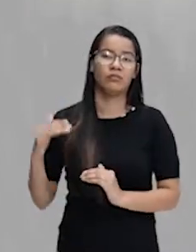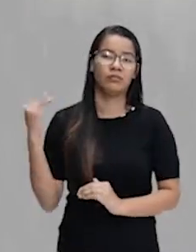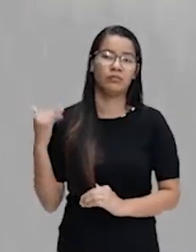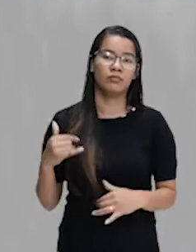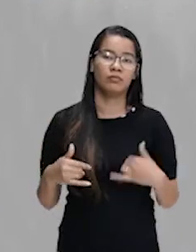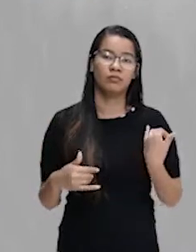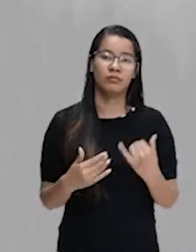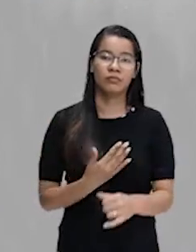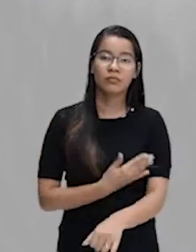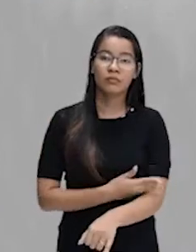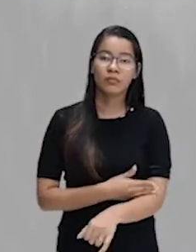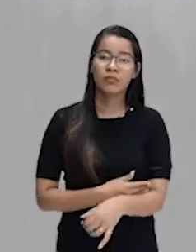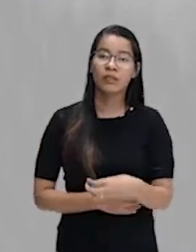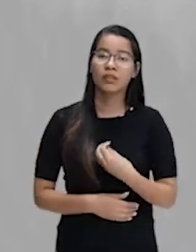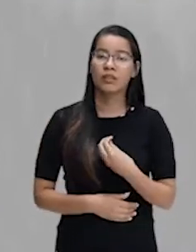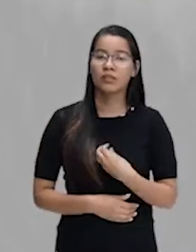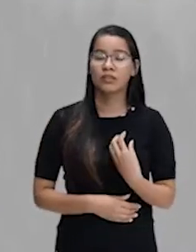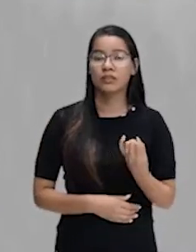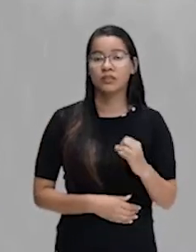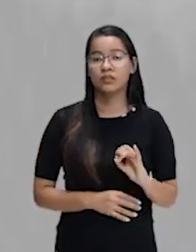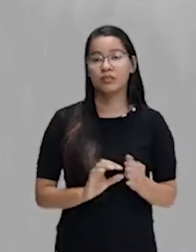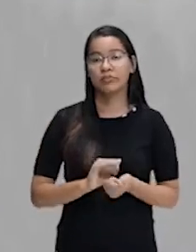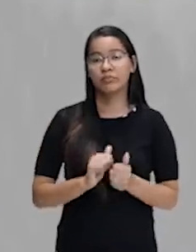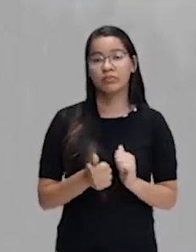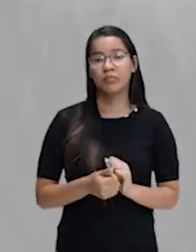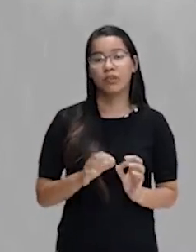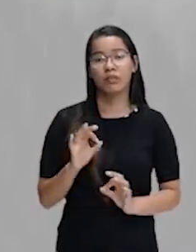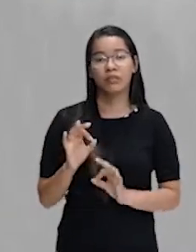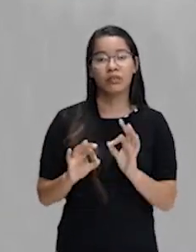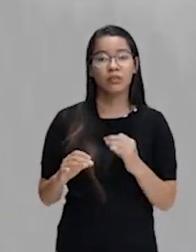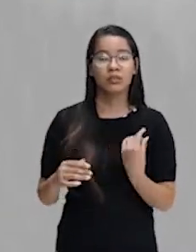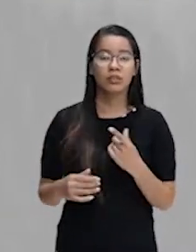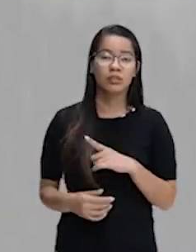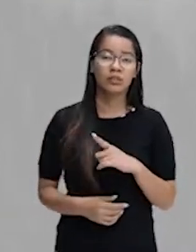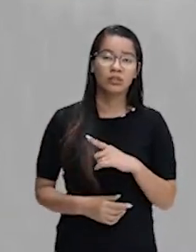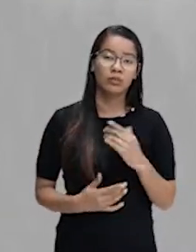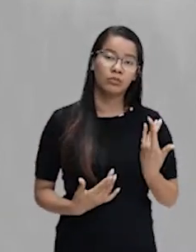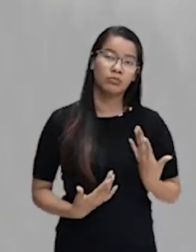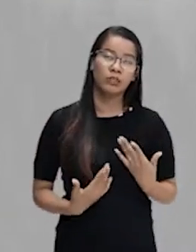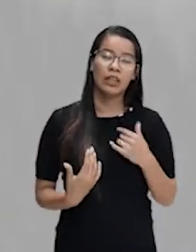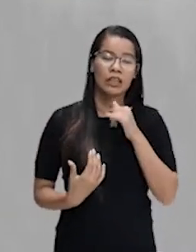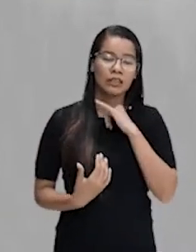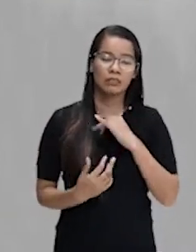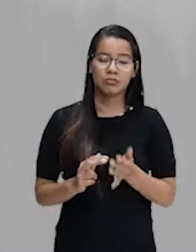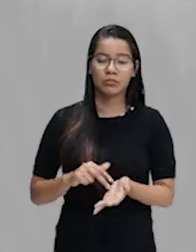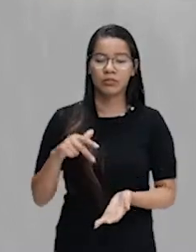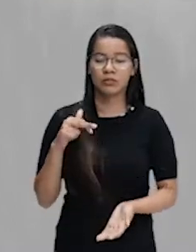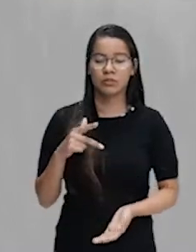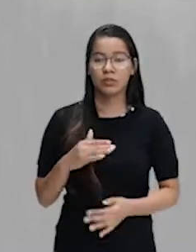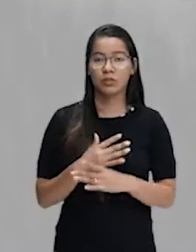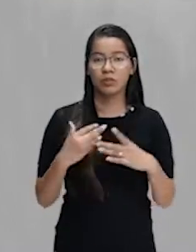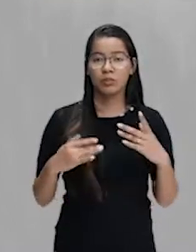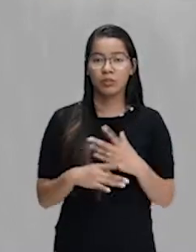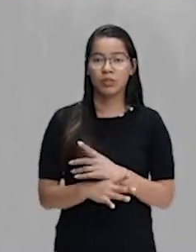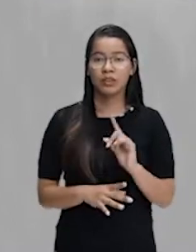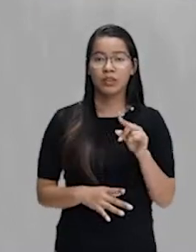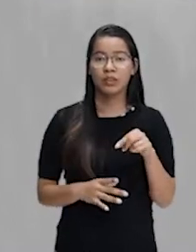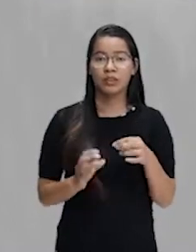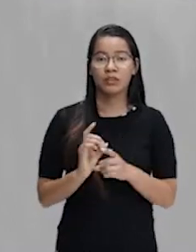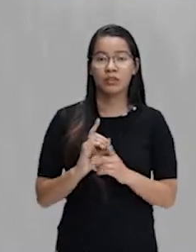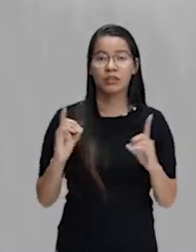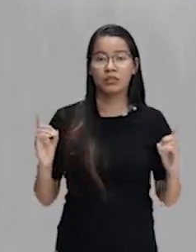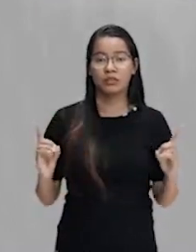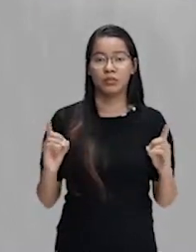essa vida urbana ela se rearticula. Nós temos uma espécie de renascimento urbano. Essa dinâmica